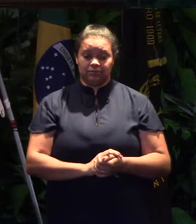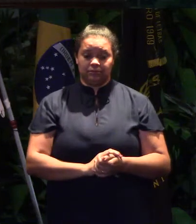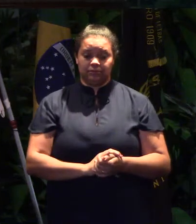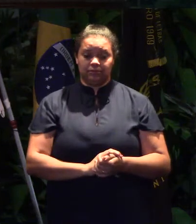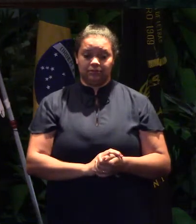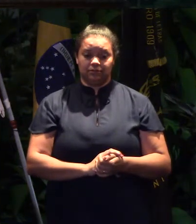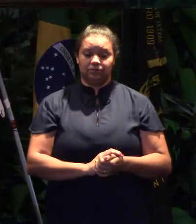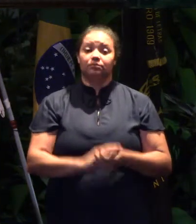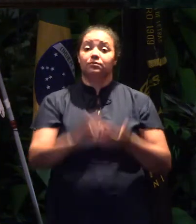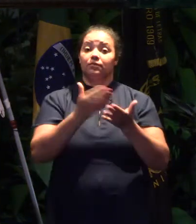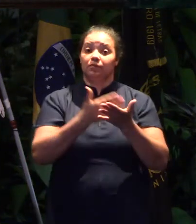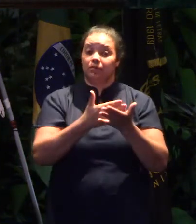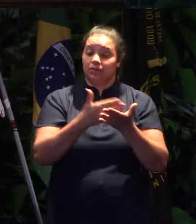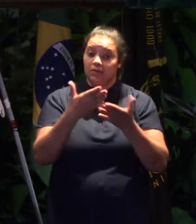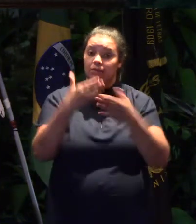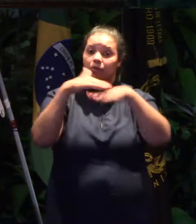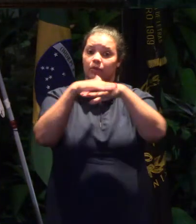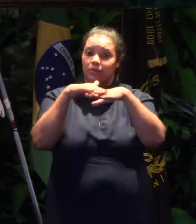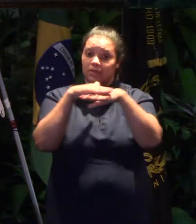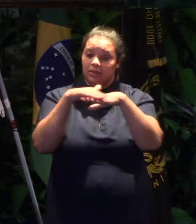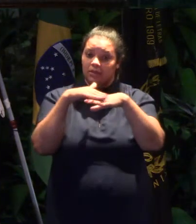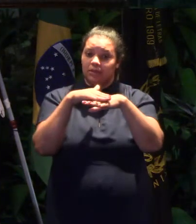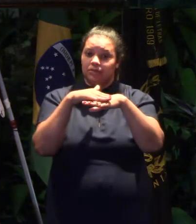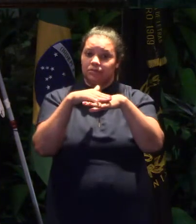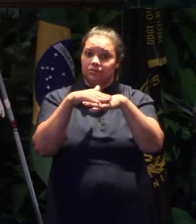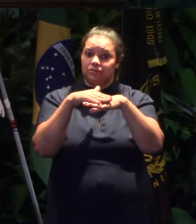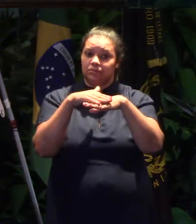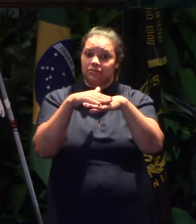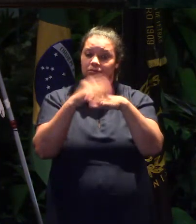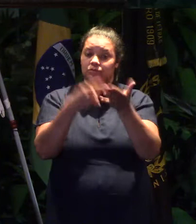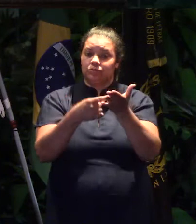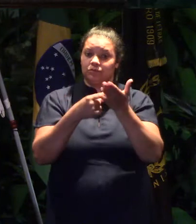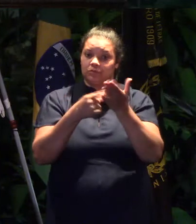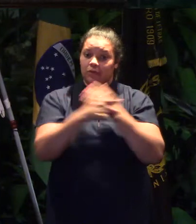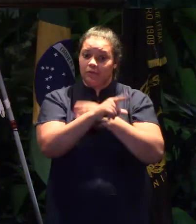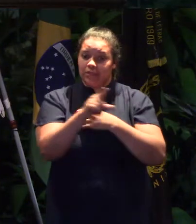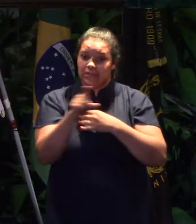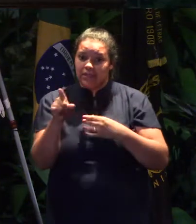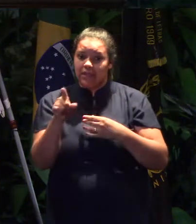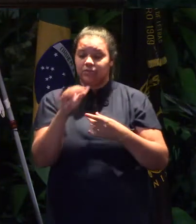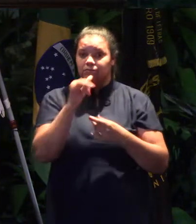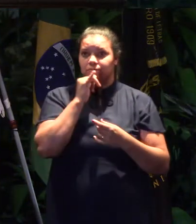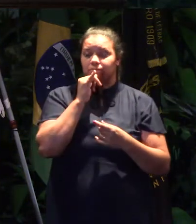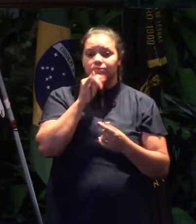Então, para começar a nossa conversa, eu convido vocês a fazermos um pequeno exercício de